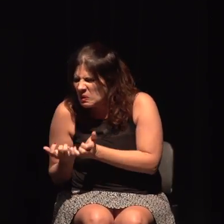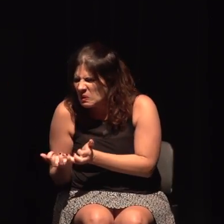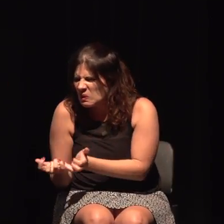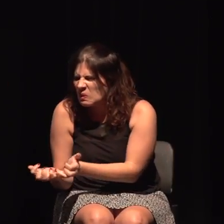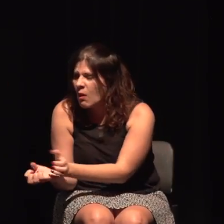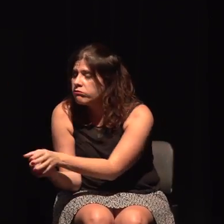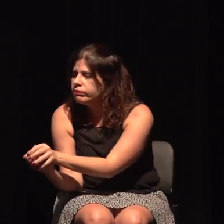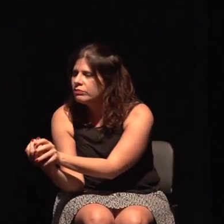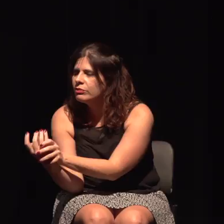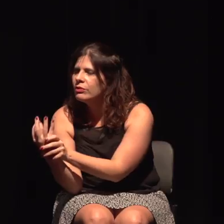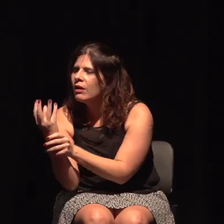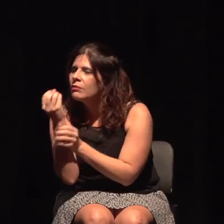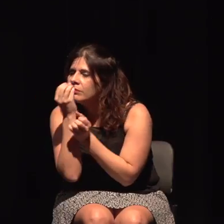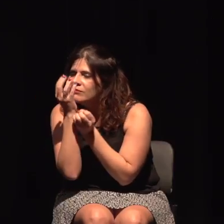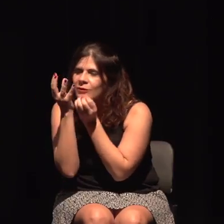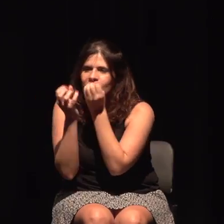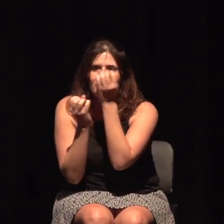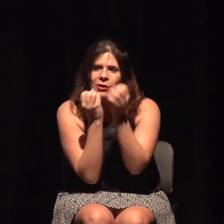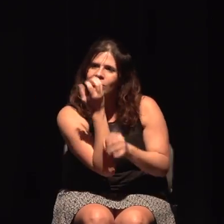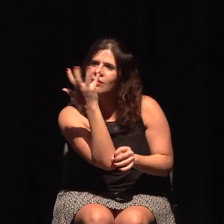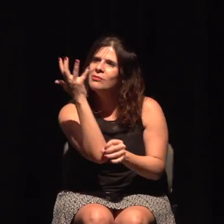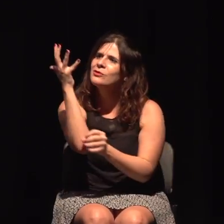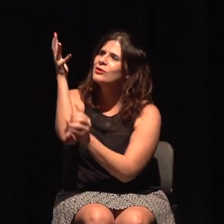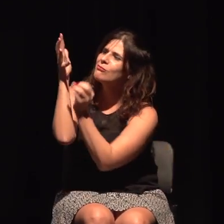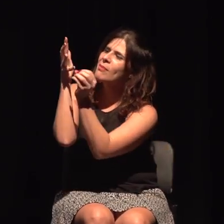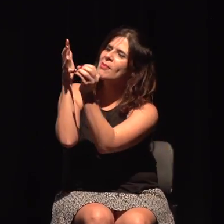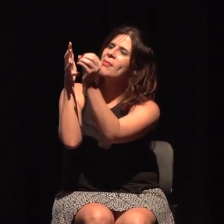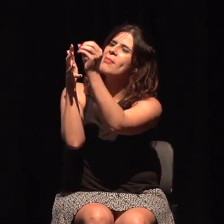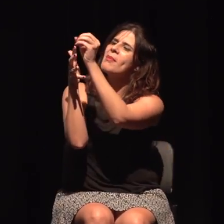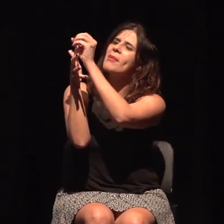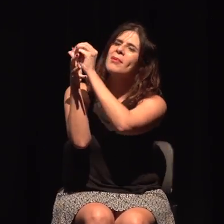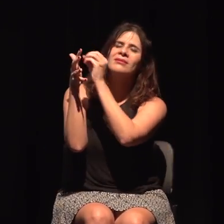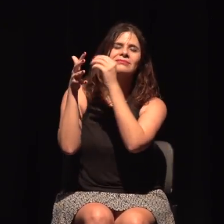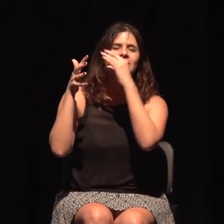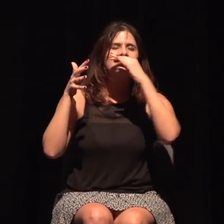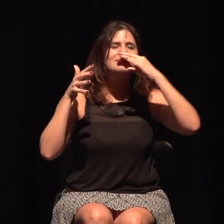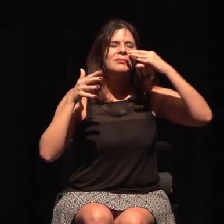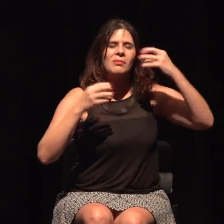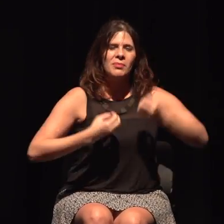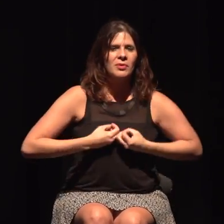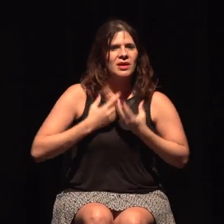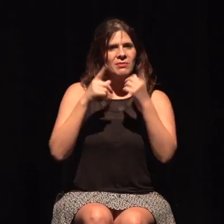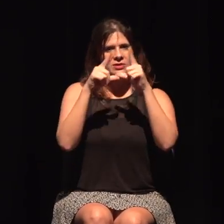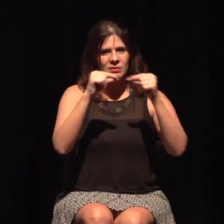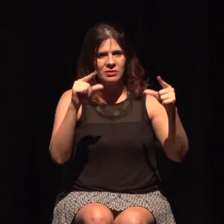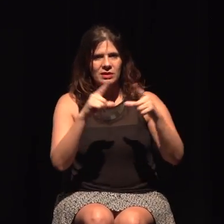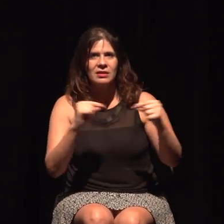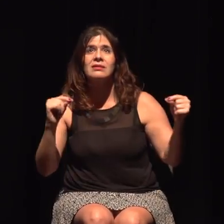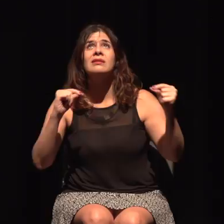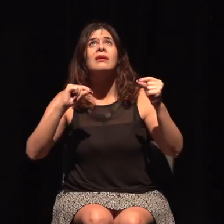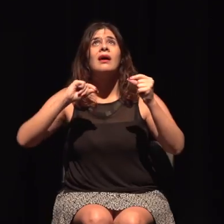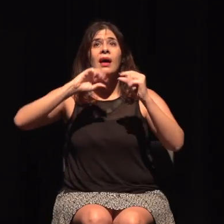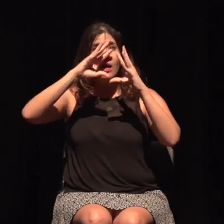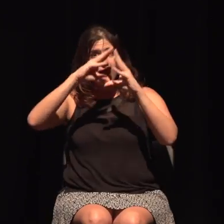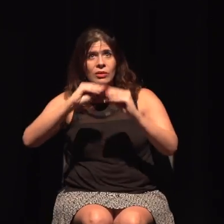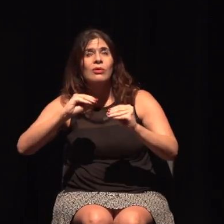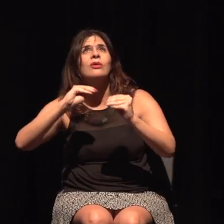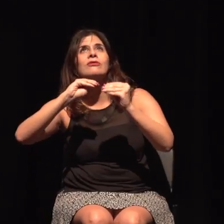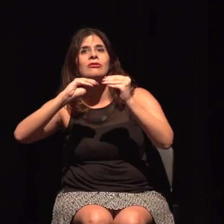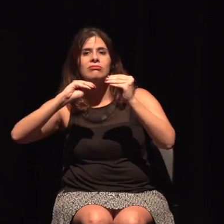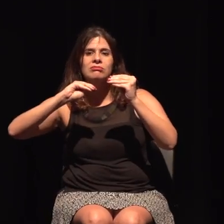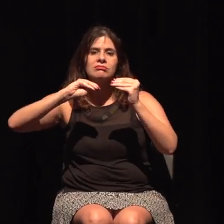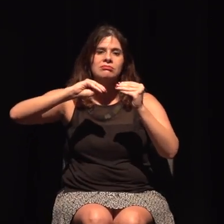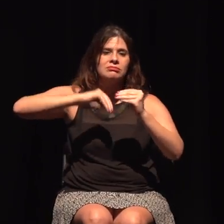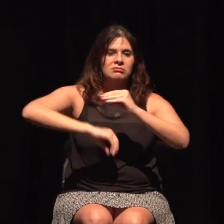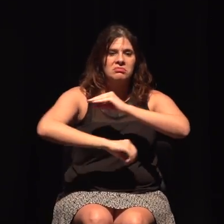daquilo, dissimularão flores, como as flores da ameixeira e da cerejeira se entreperfumando no poema japonês. Resta a noite polar